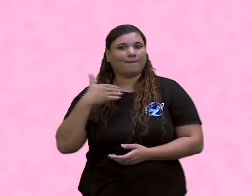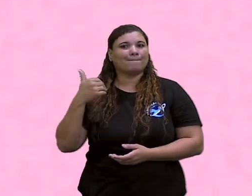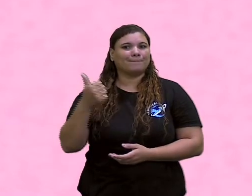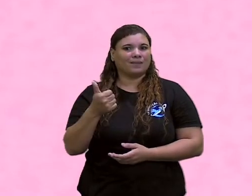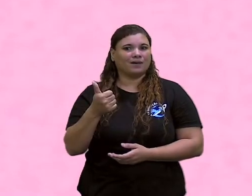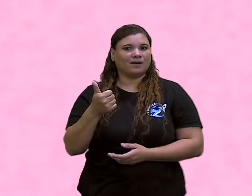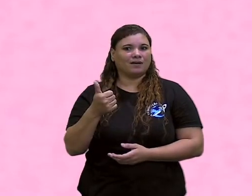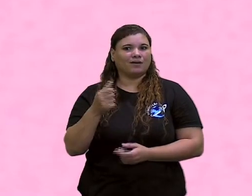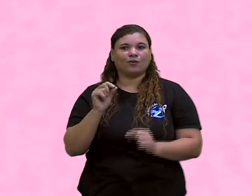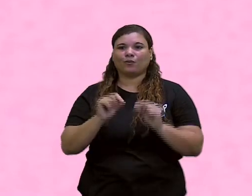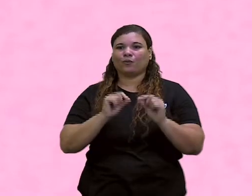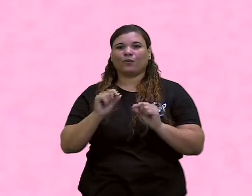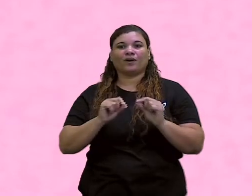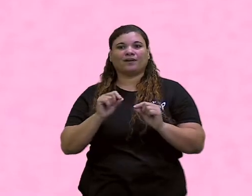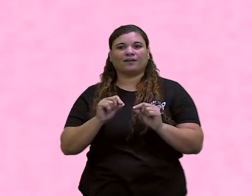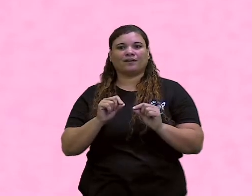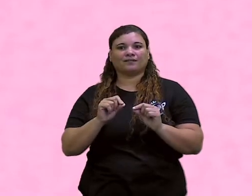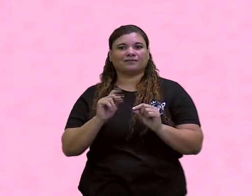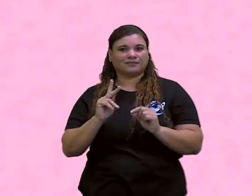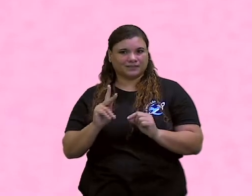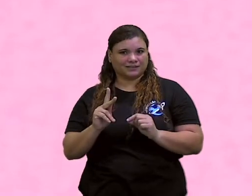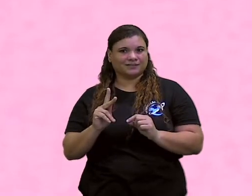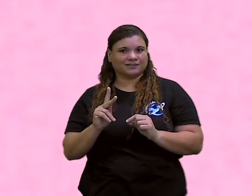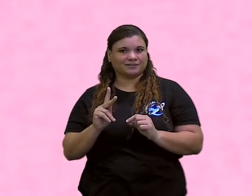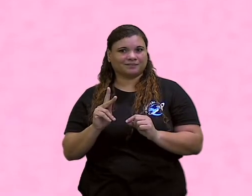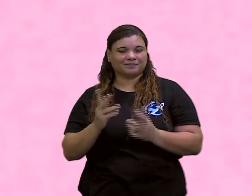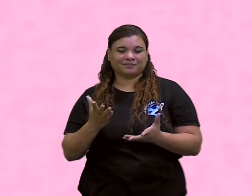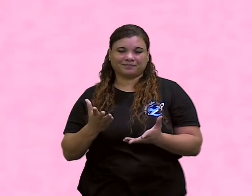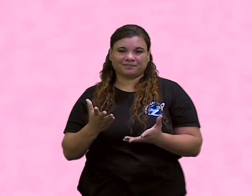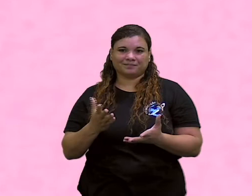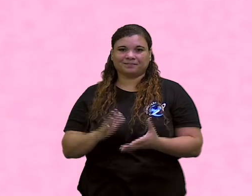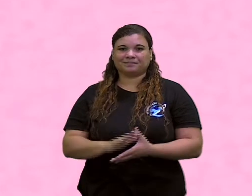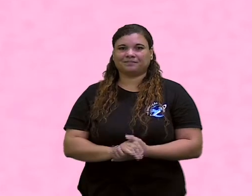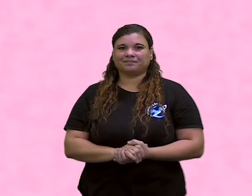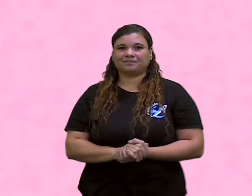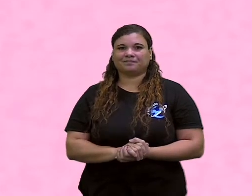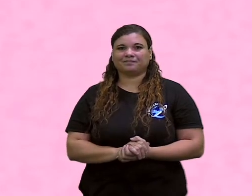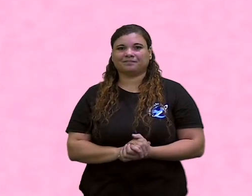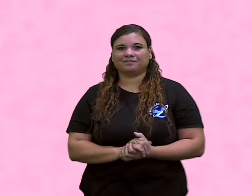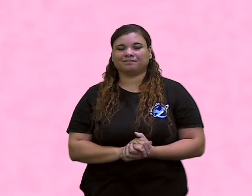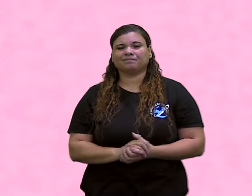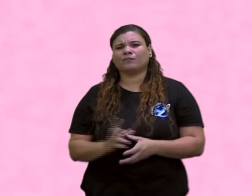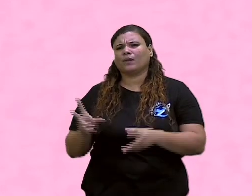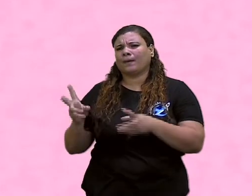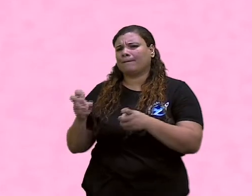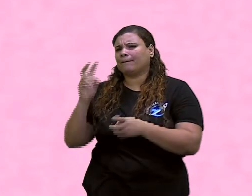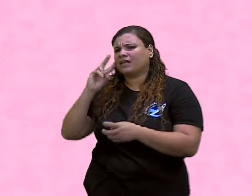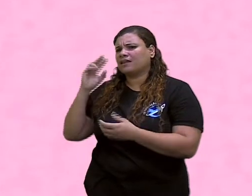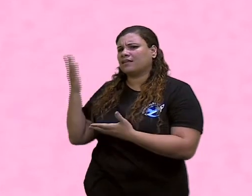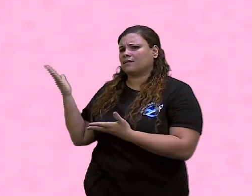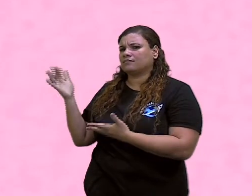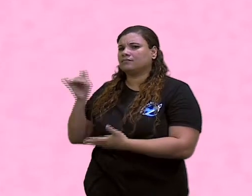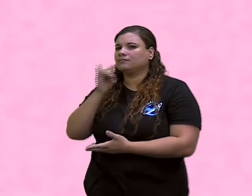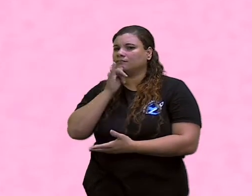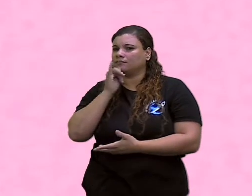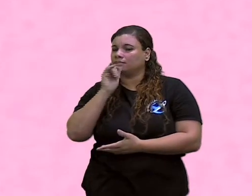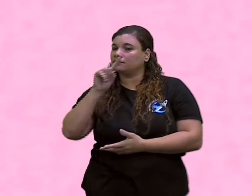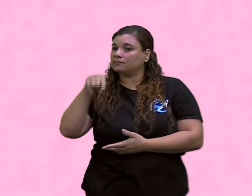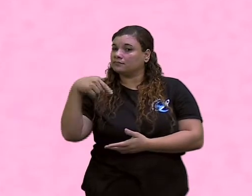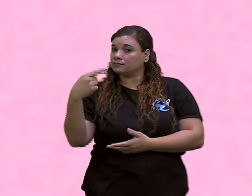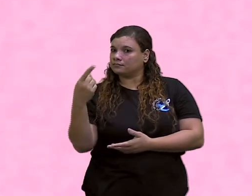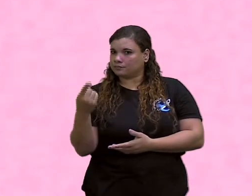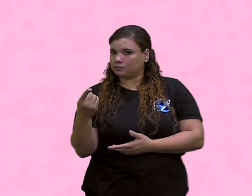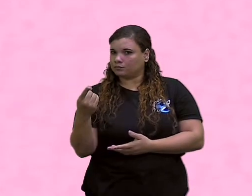adjunto adverbial aí, dessas informações extras que vêm aparecendo. Percebam no próximo exemplo.